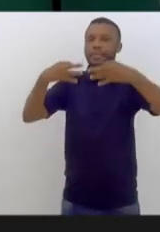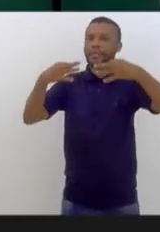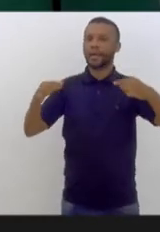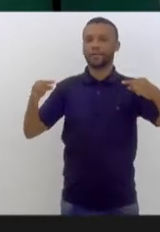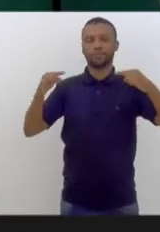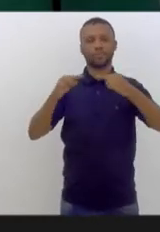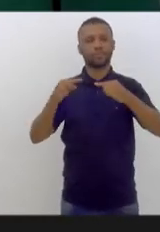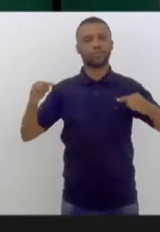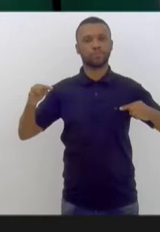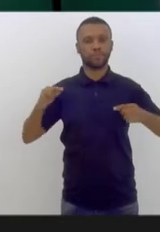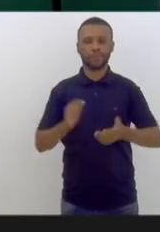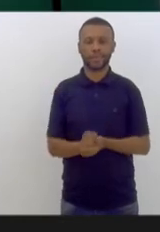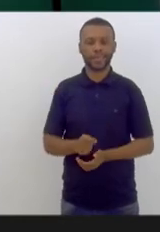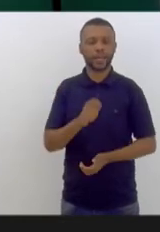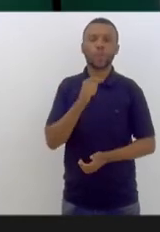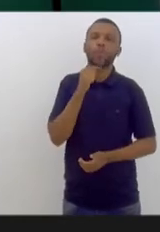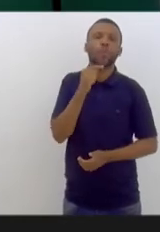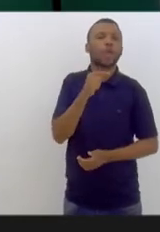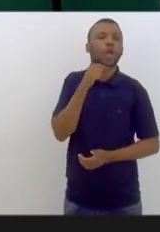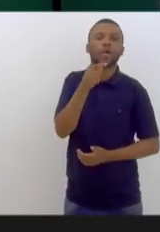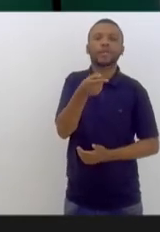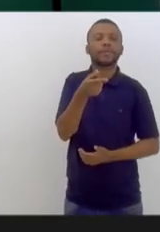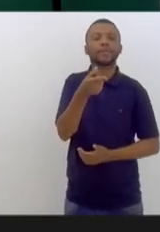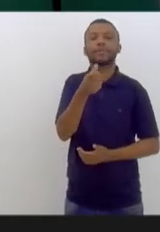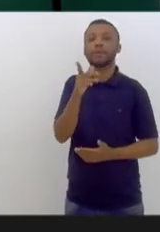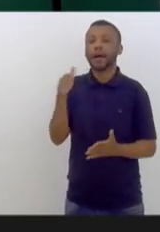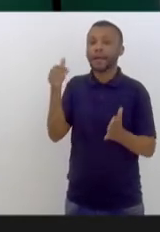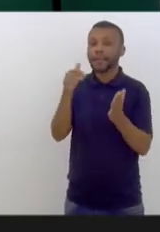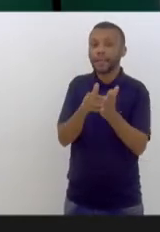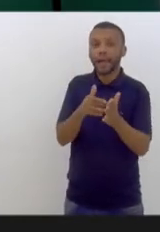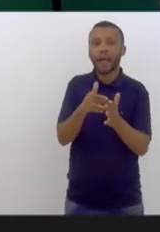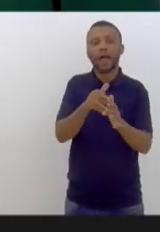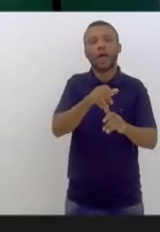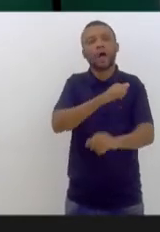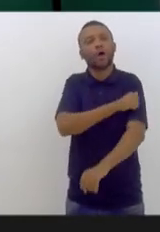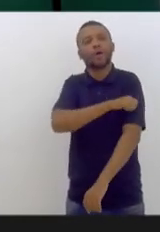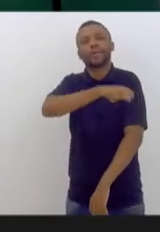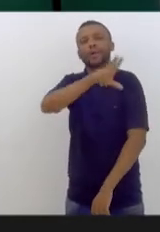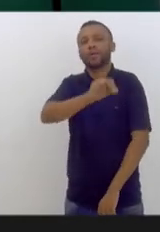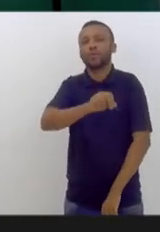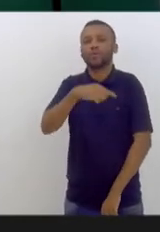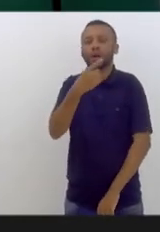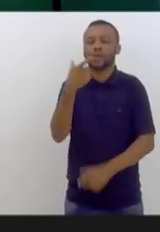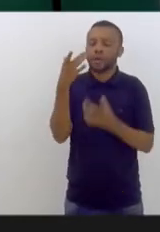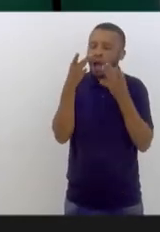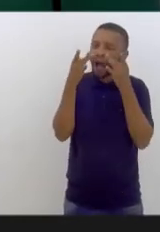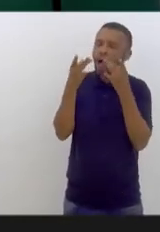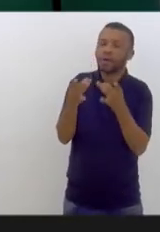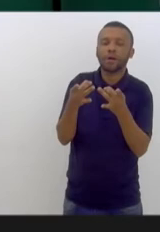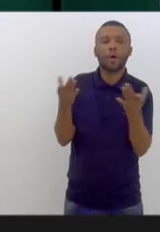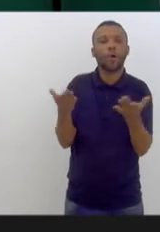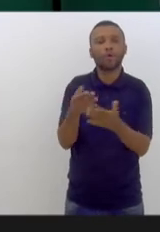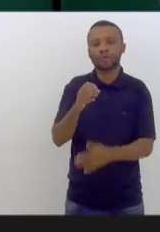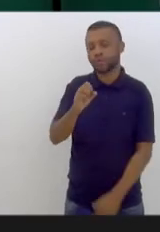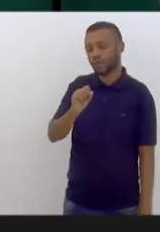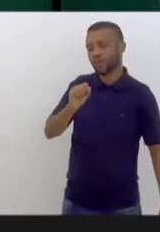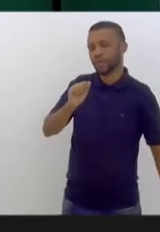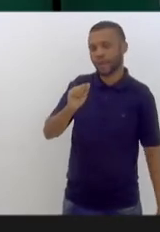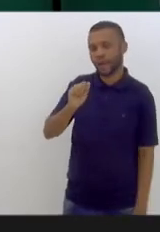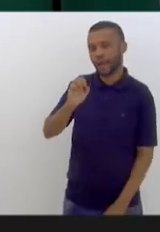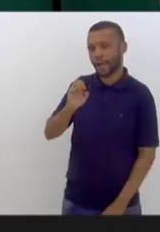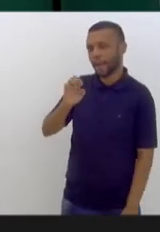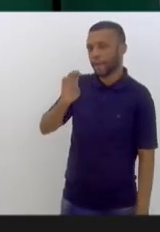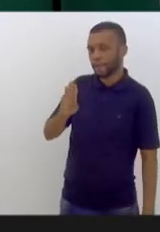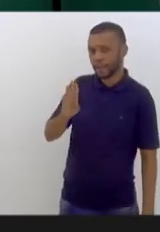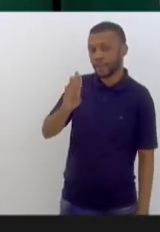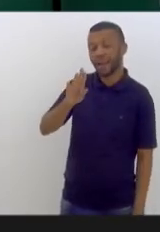coesa, que não tem chegado até a ponta, e isso nos preocupa. Hoje, o Saeb ainda é,